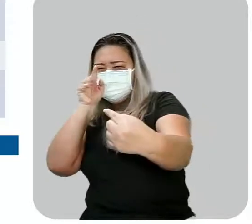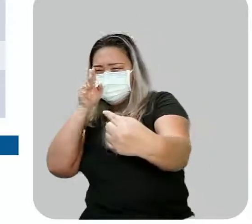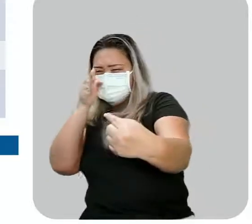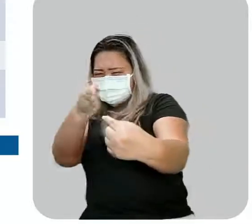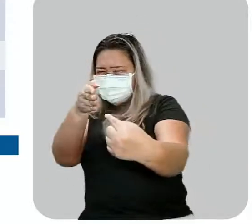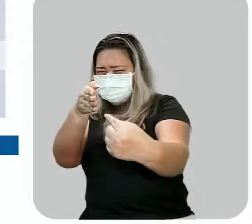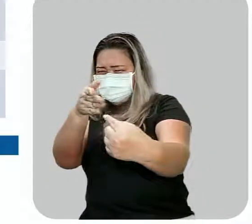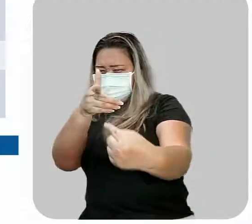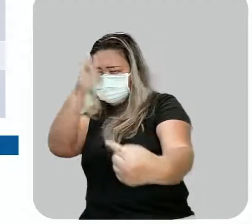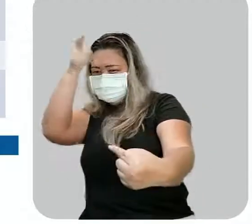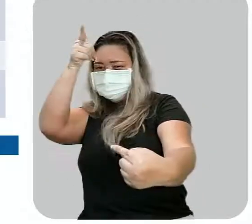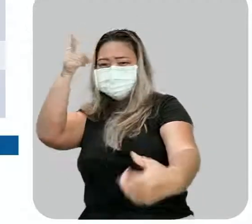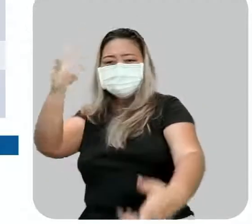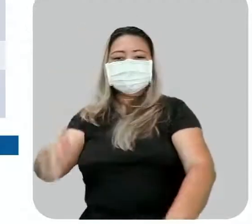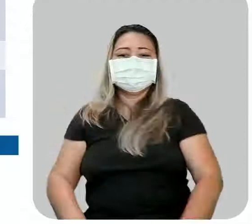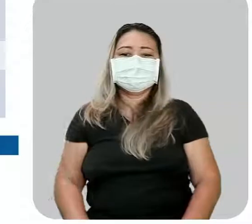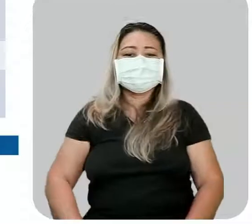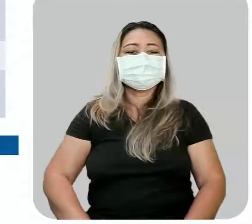e atire.